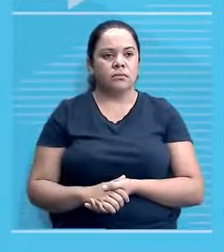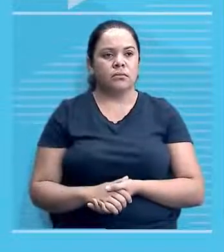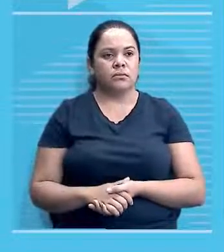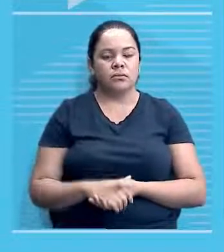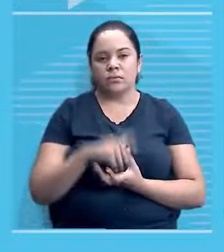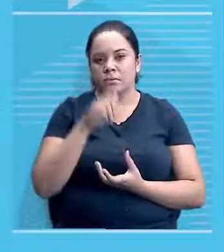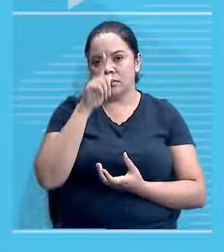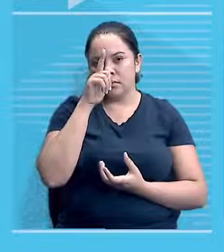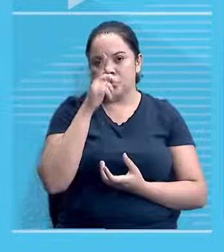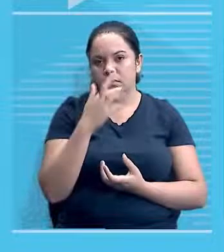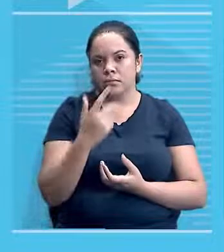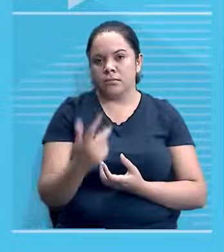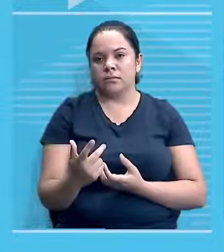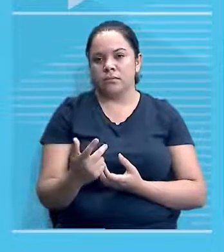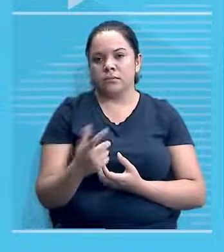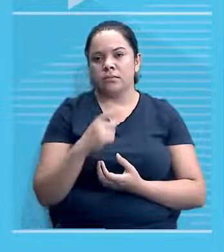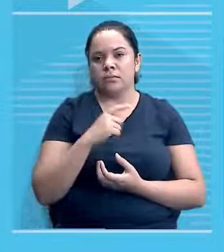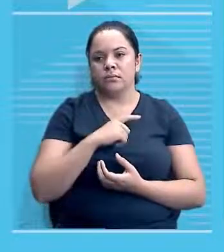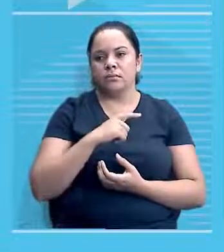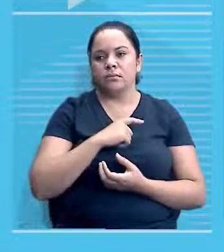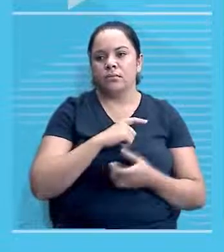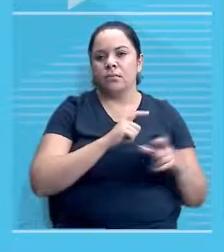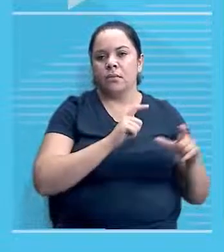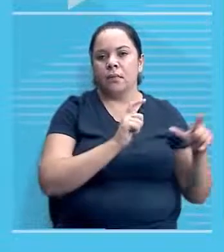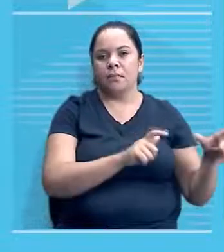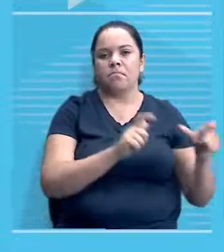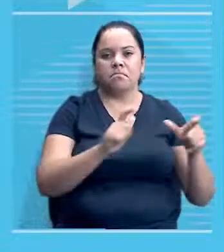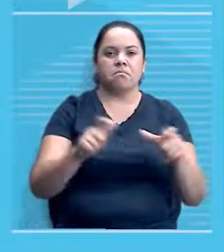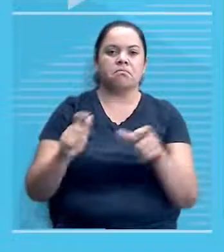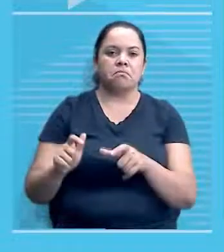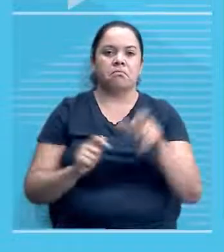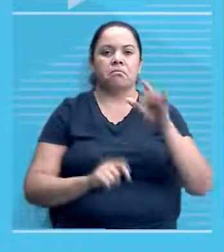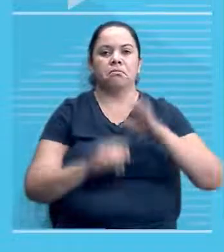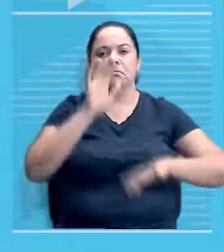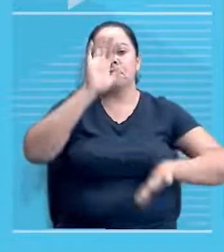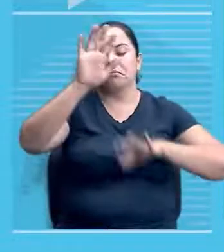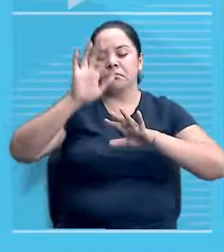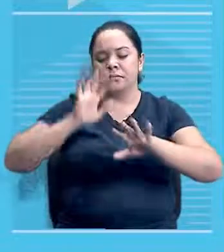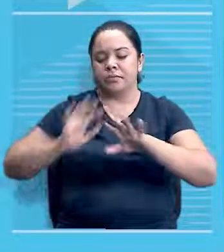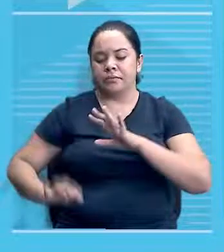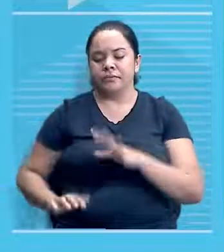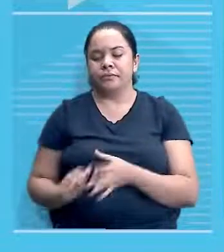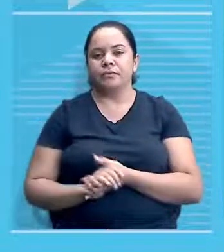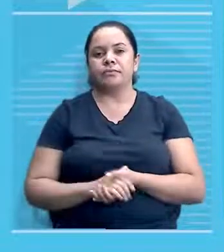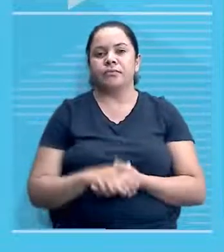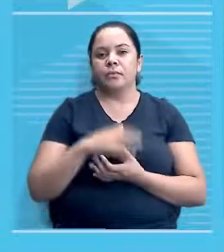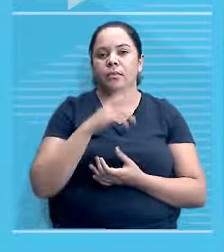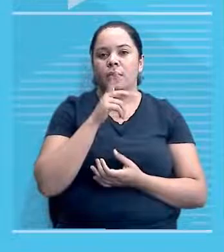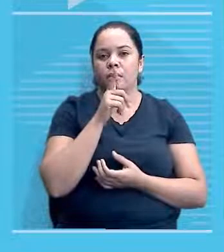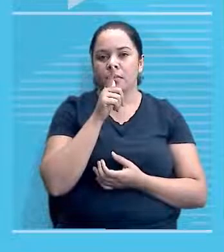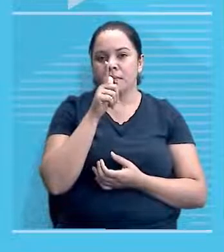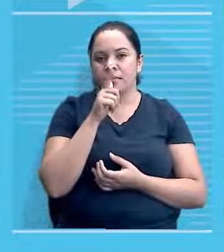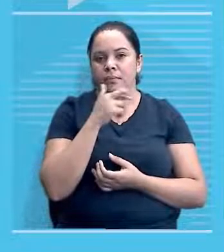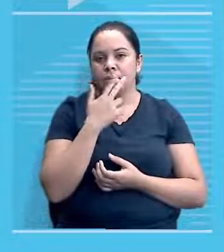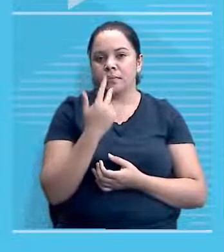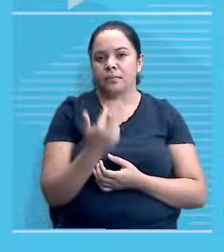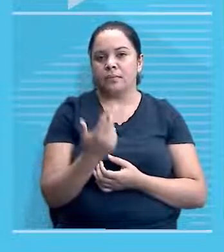está em toda parte no mundo da língua inglesa 20% radicais